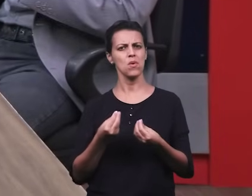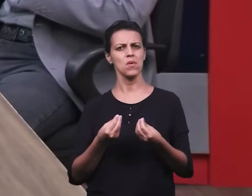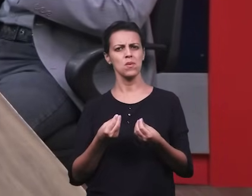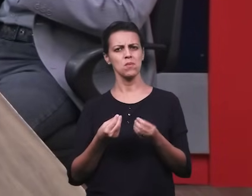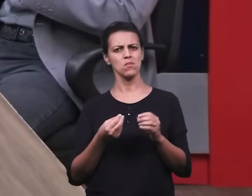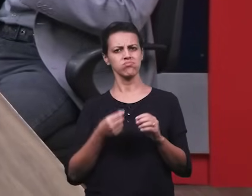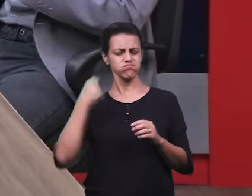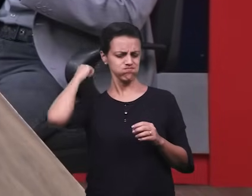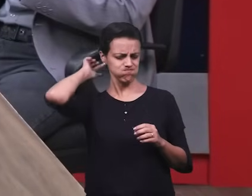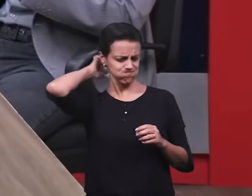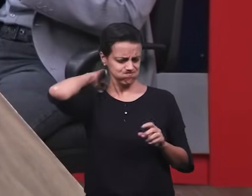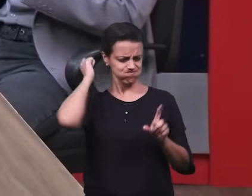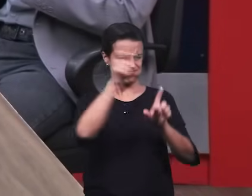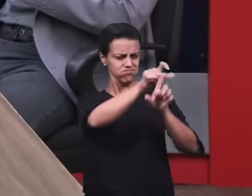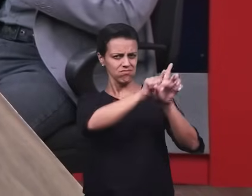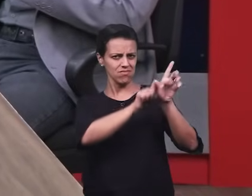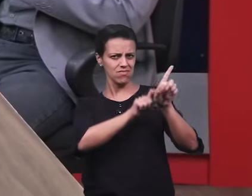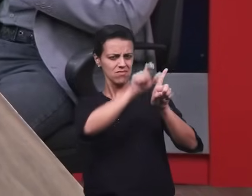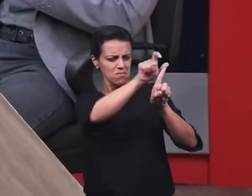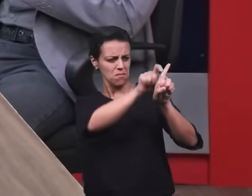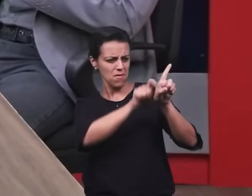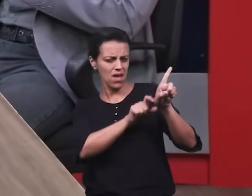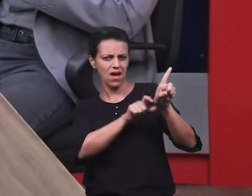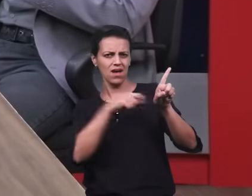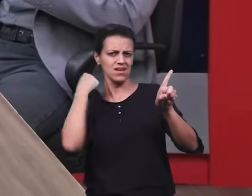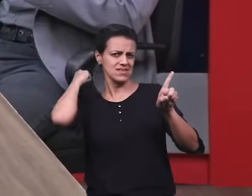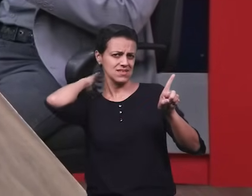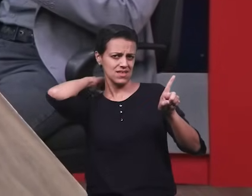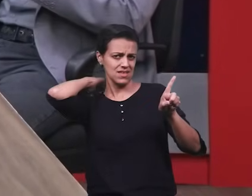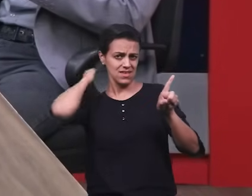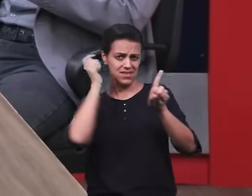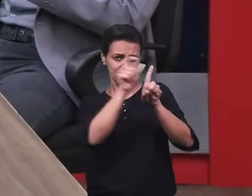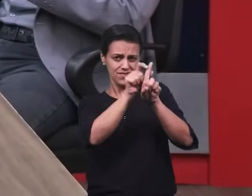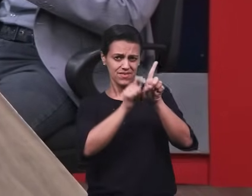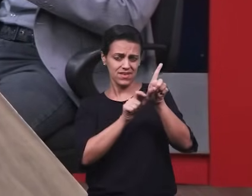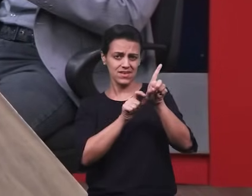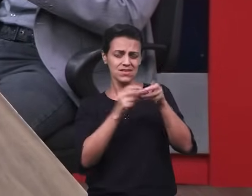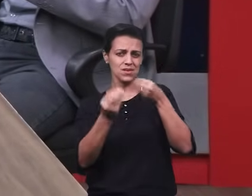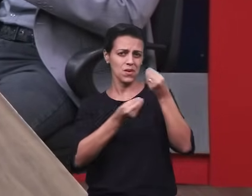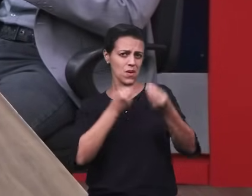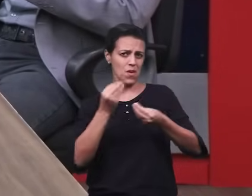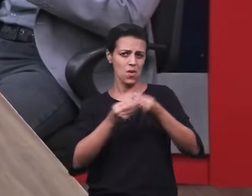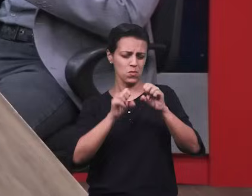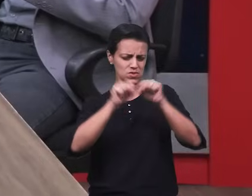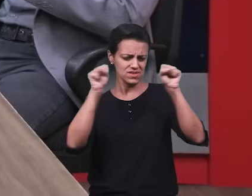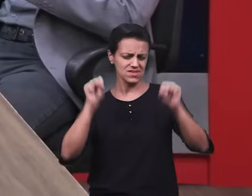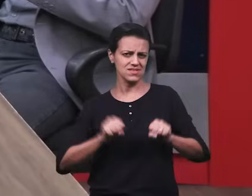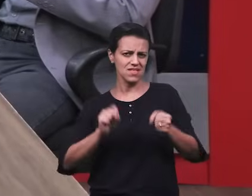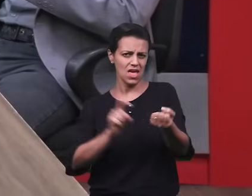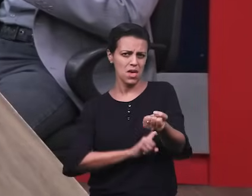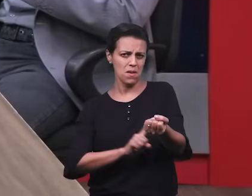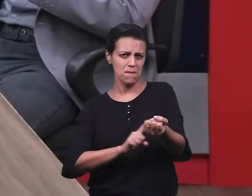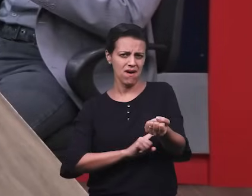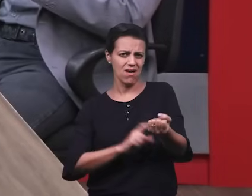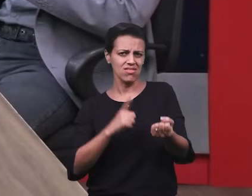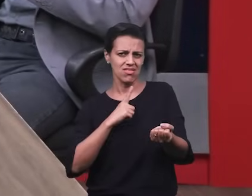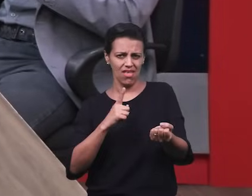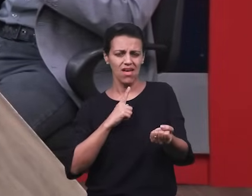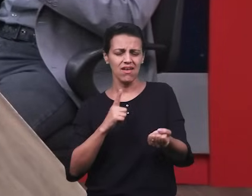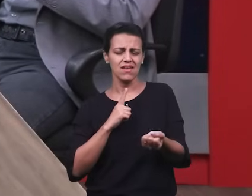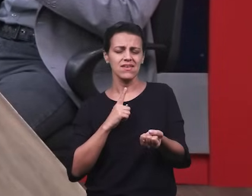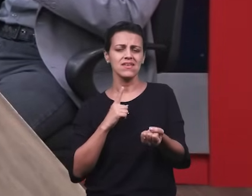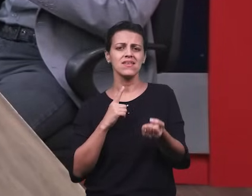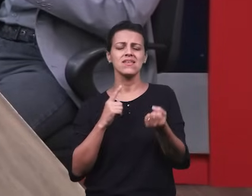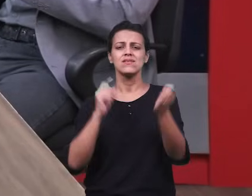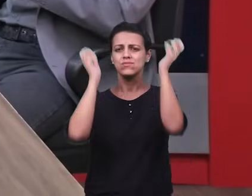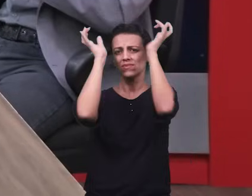ele está intimamente ligado a isso. E eu acho que seria importante, até mesmo de a gente fazer uma abordagem espiritual em